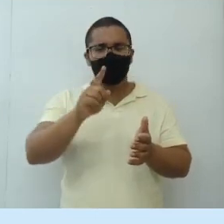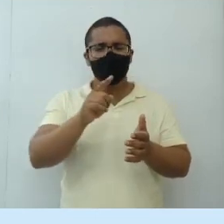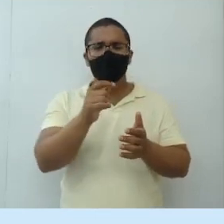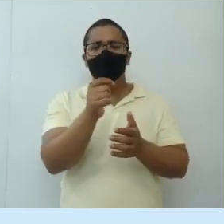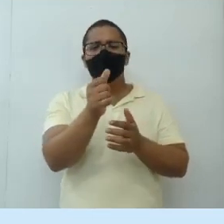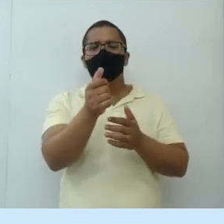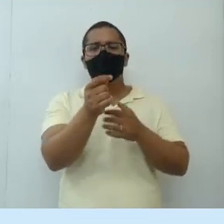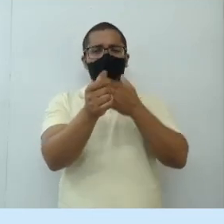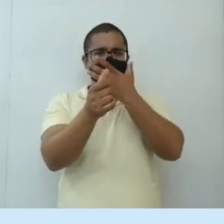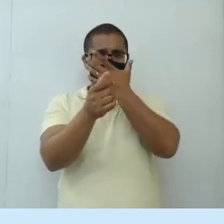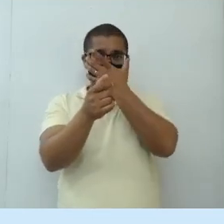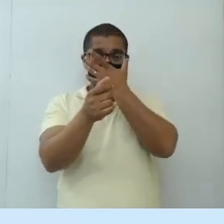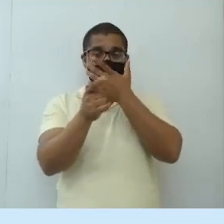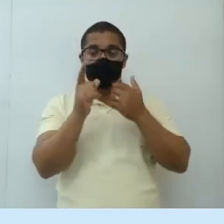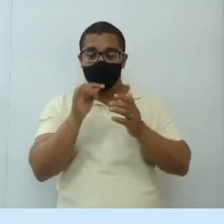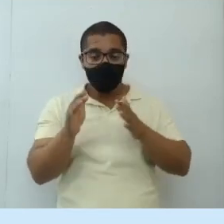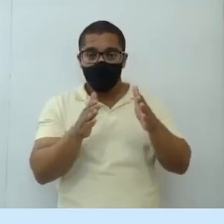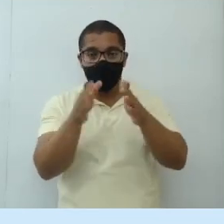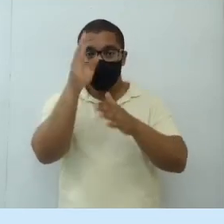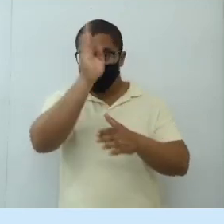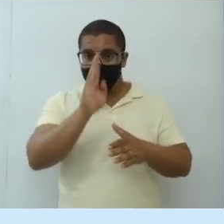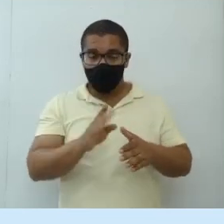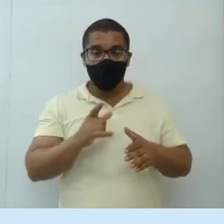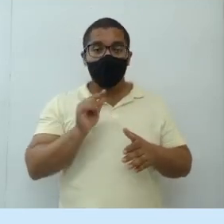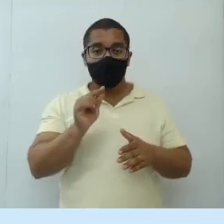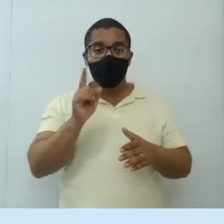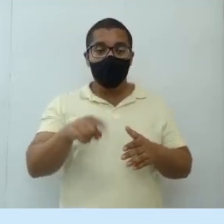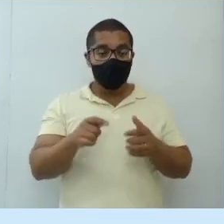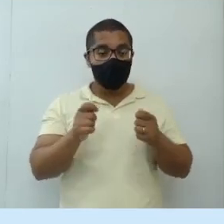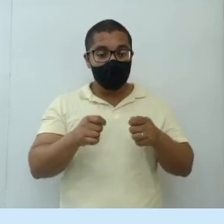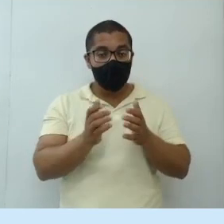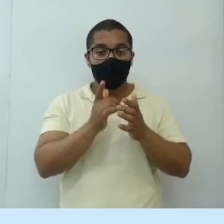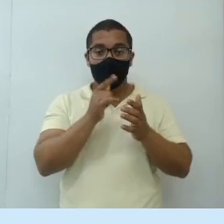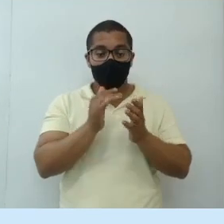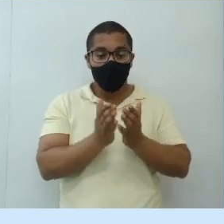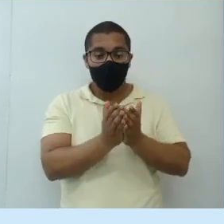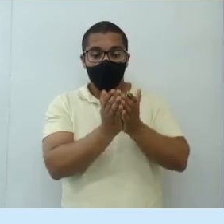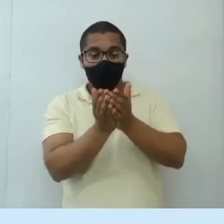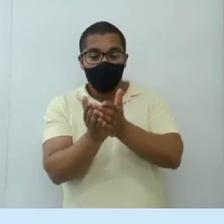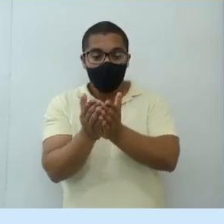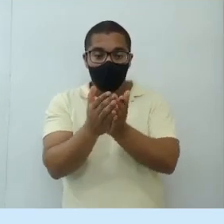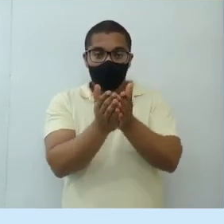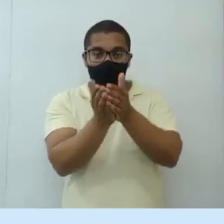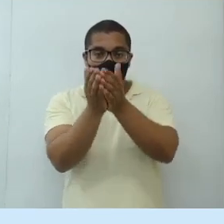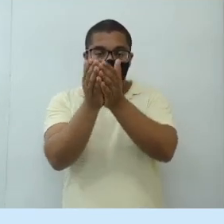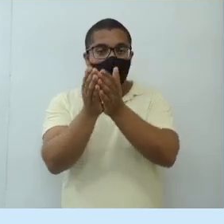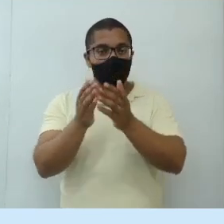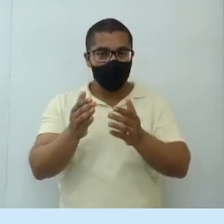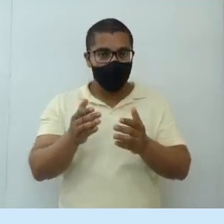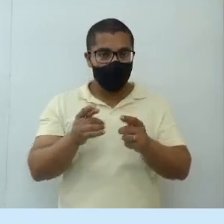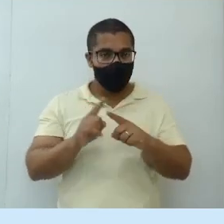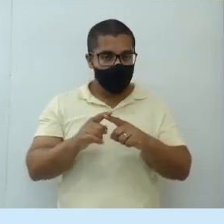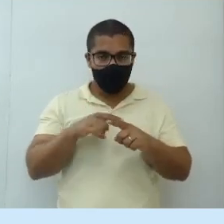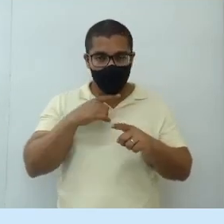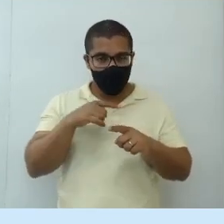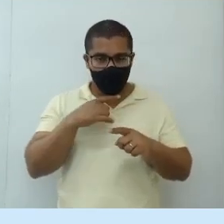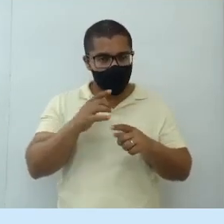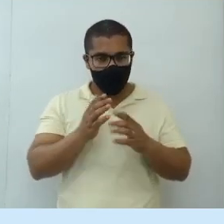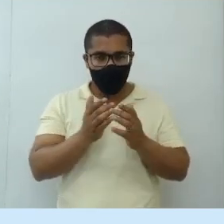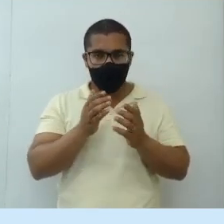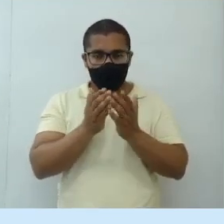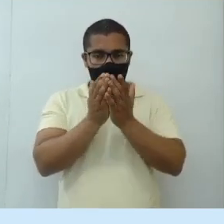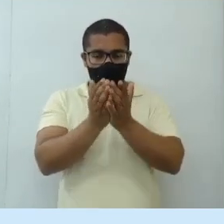pequena parte dos rios brasileiros pelas são navegáveis não porque eles não não a visão podem ser